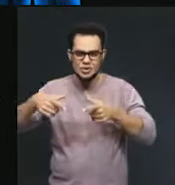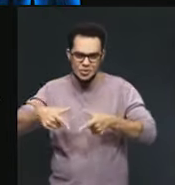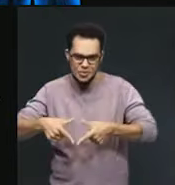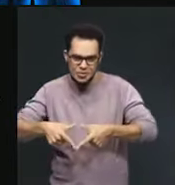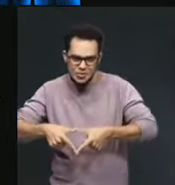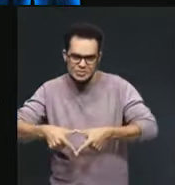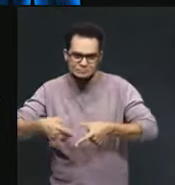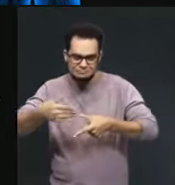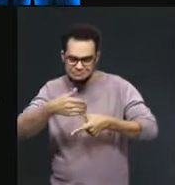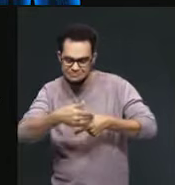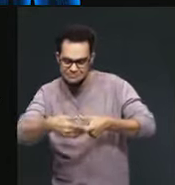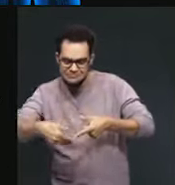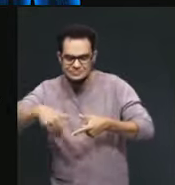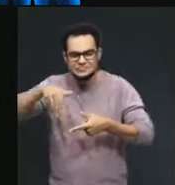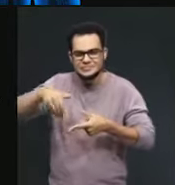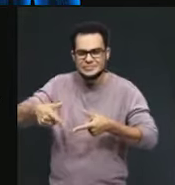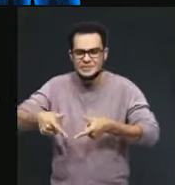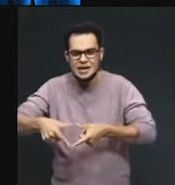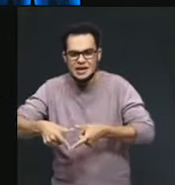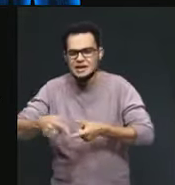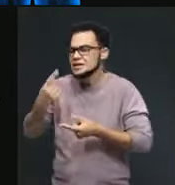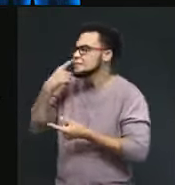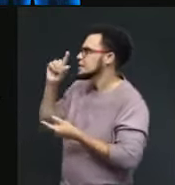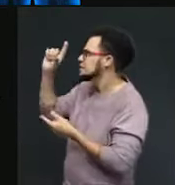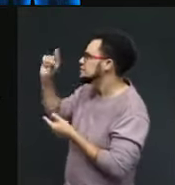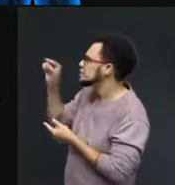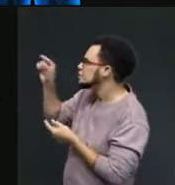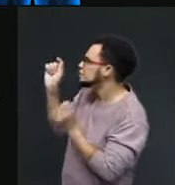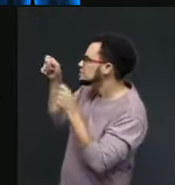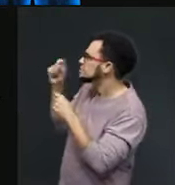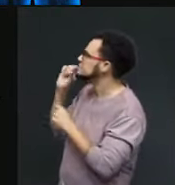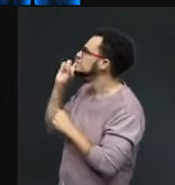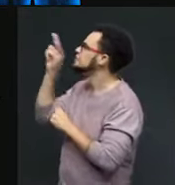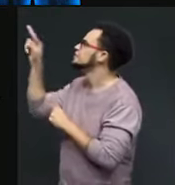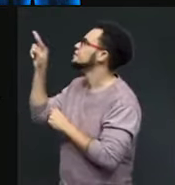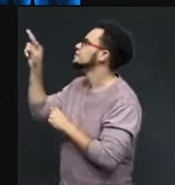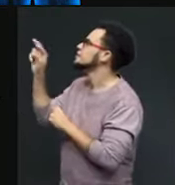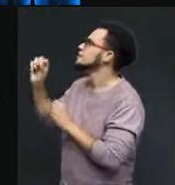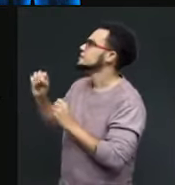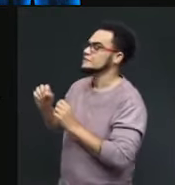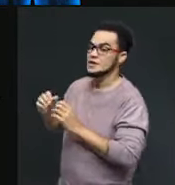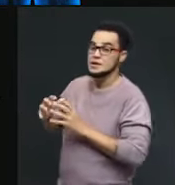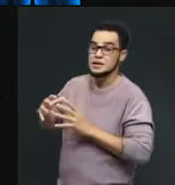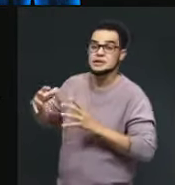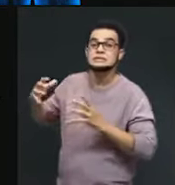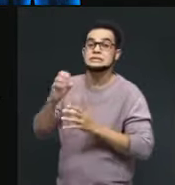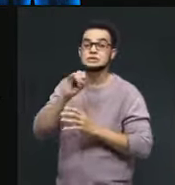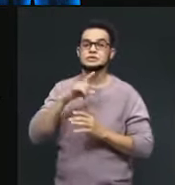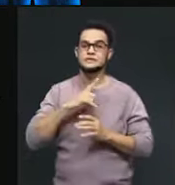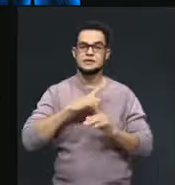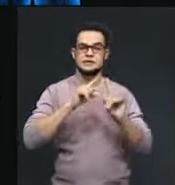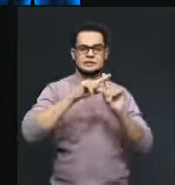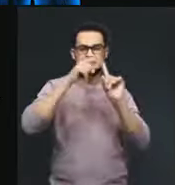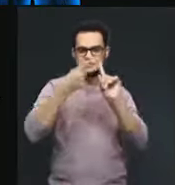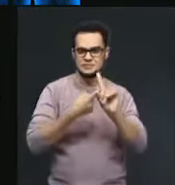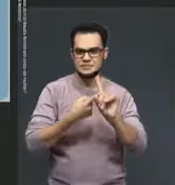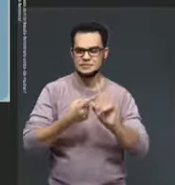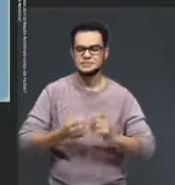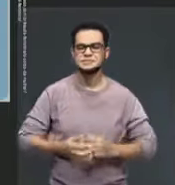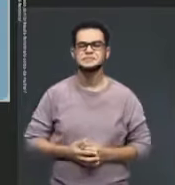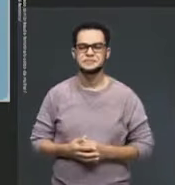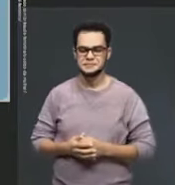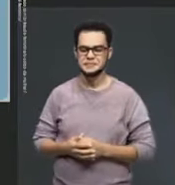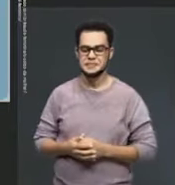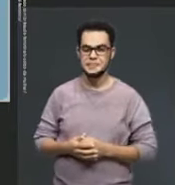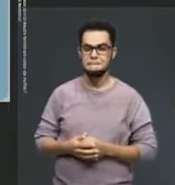Bem embaixo no baixo ventre, tá? Bem pequenininho, ele só vai crescer no caso de uma gravidez, tá certo?